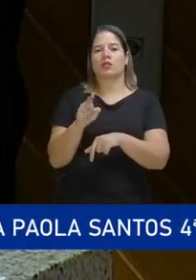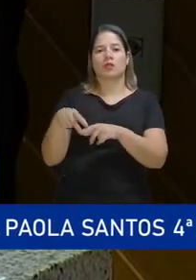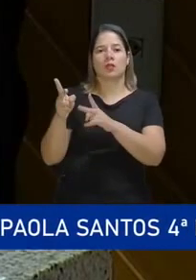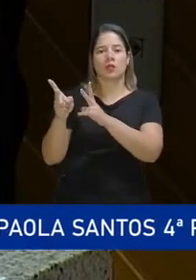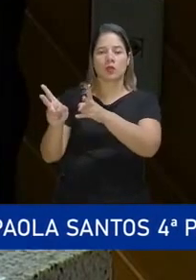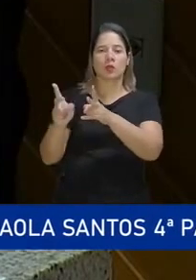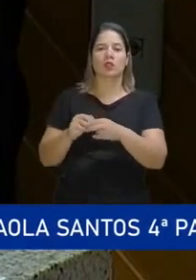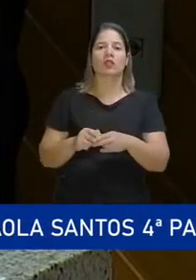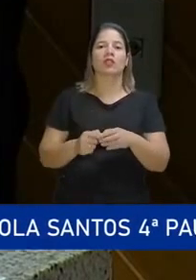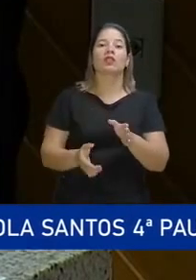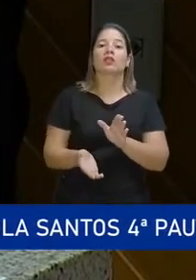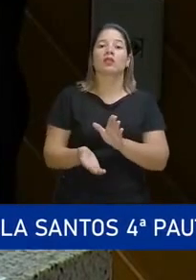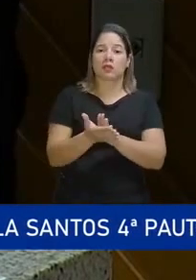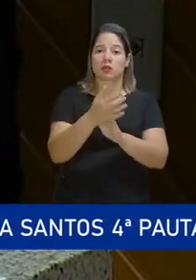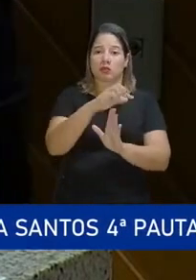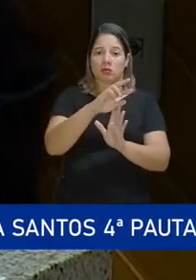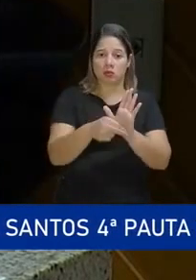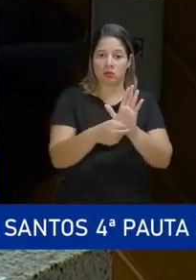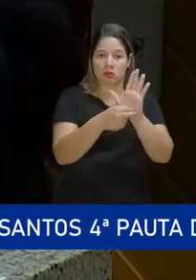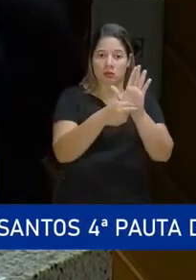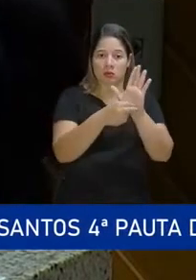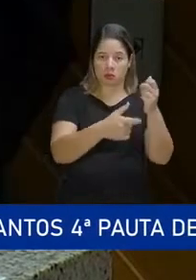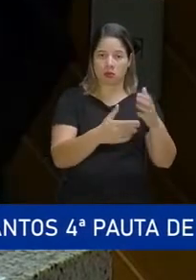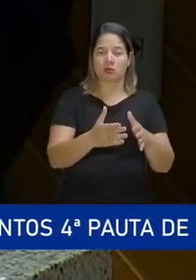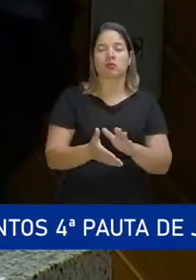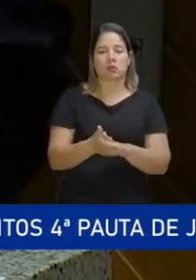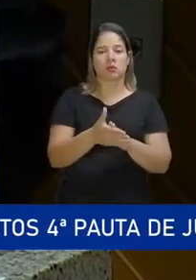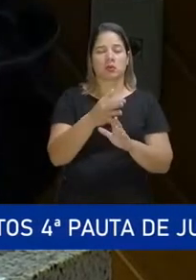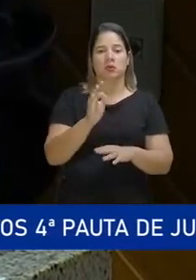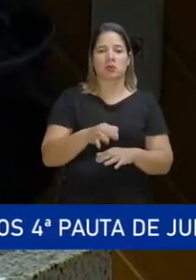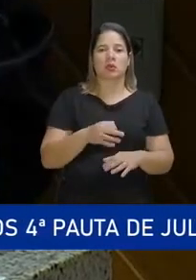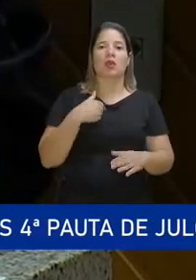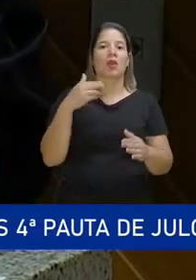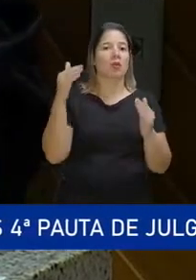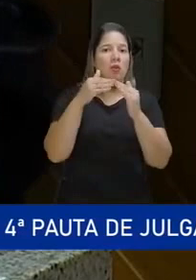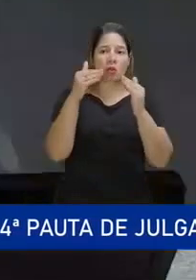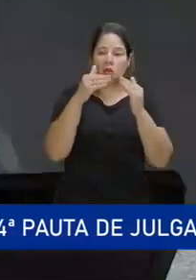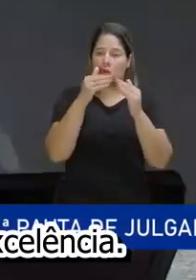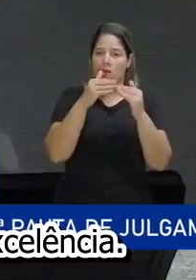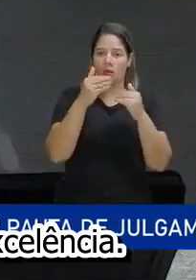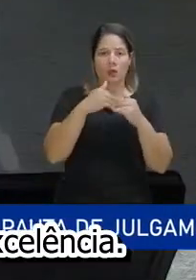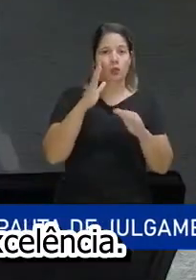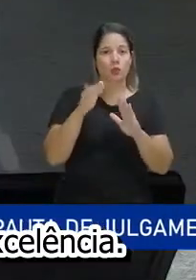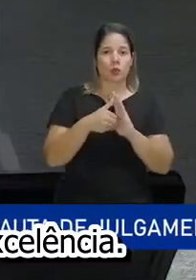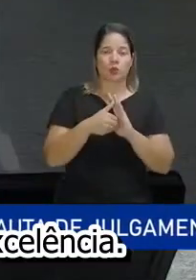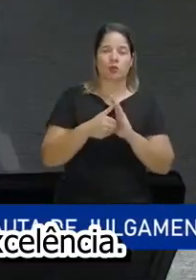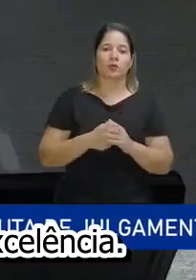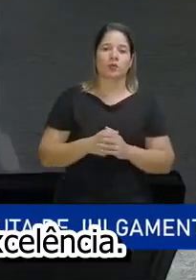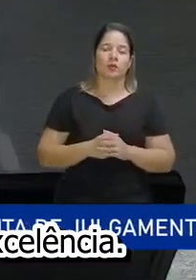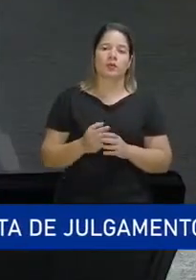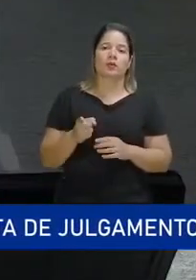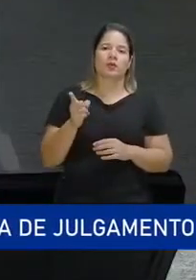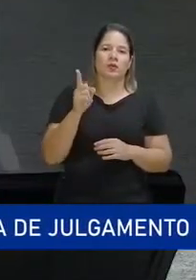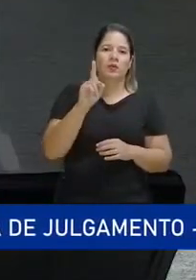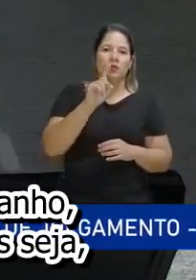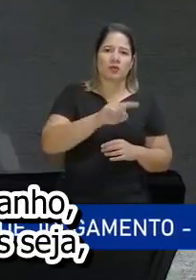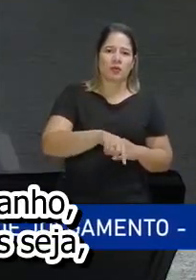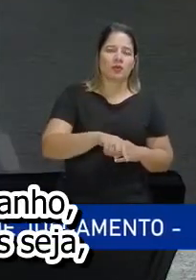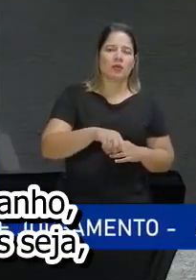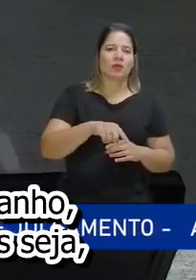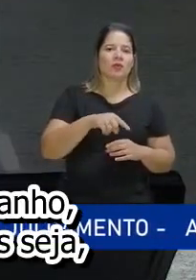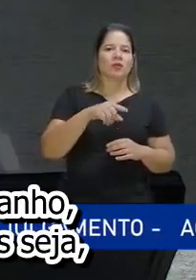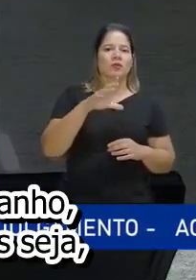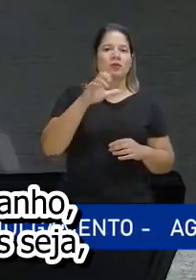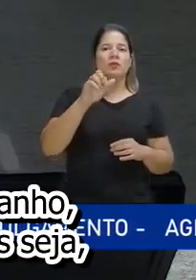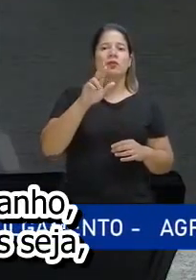fundamentado, parabenizando a eminente relatora. Por esta razão, senhor presidente, eu acompanho integralmente. Luiz Carmo Antônio. Imagem ampla do plenário.